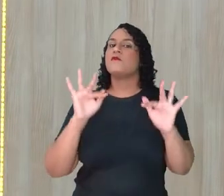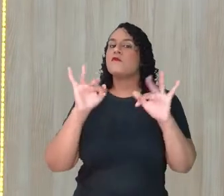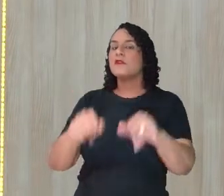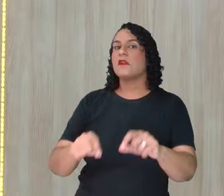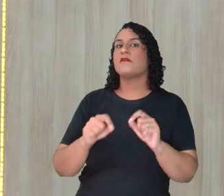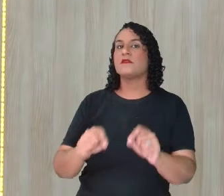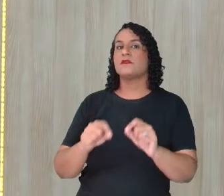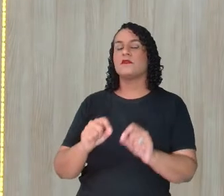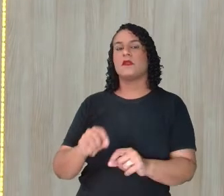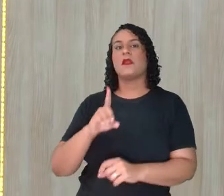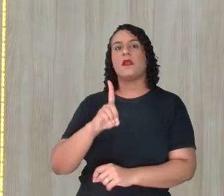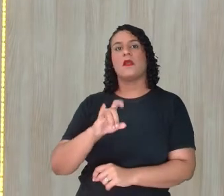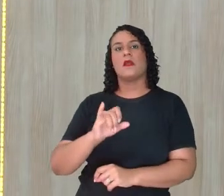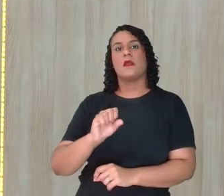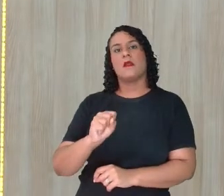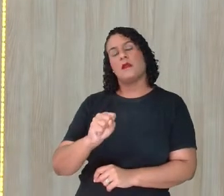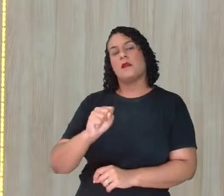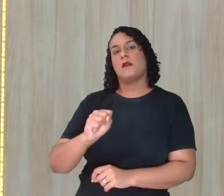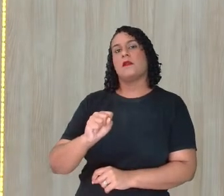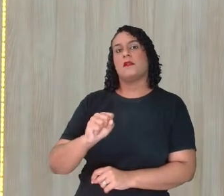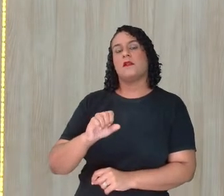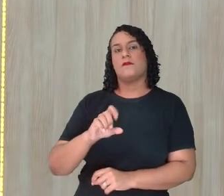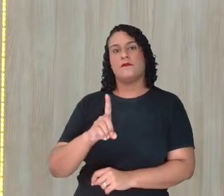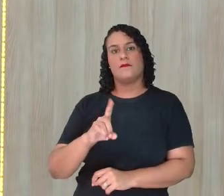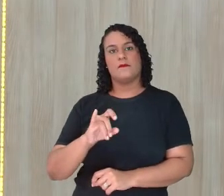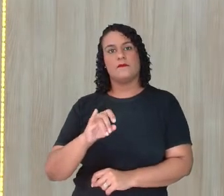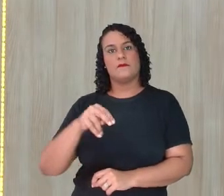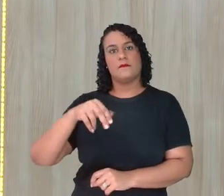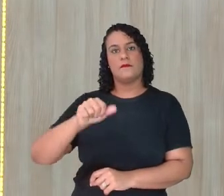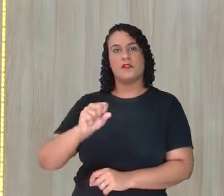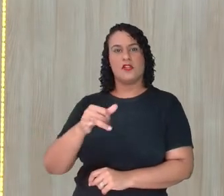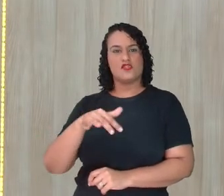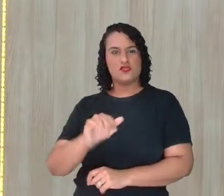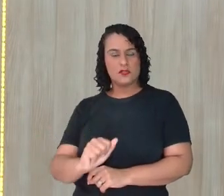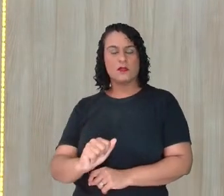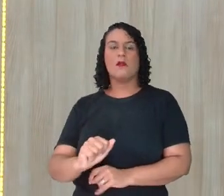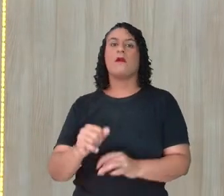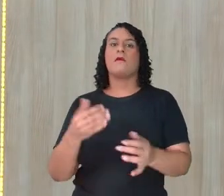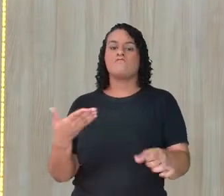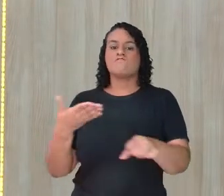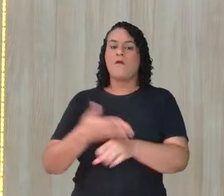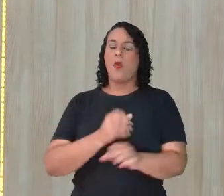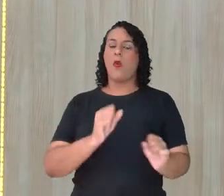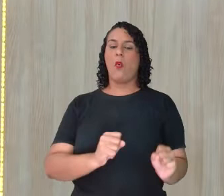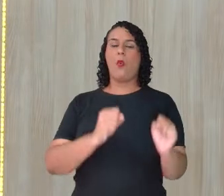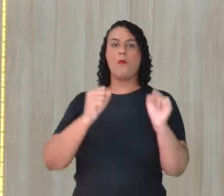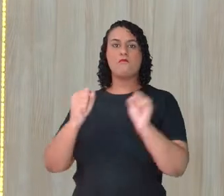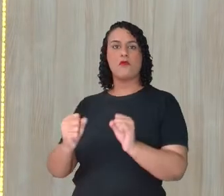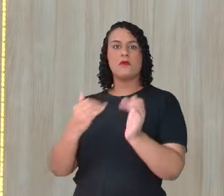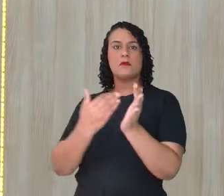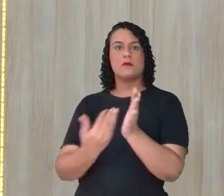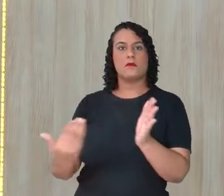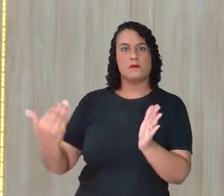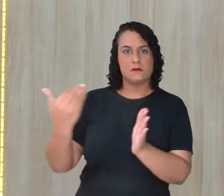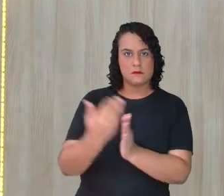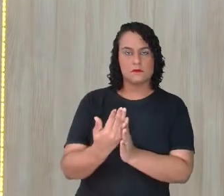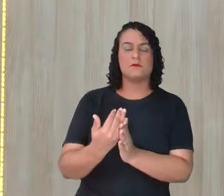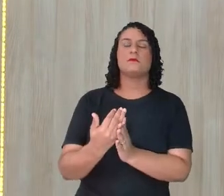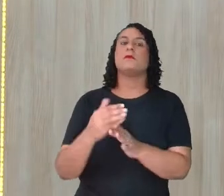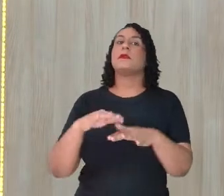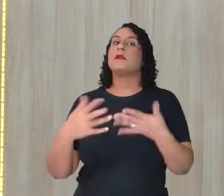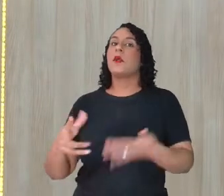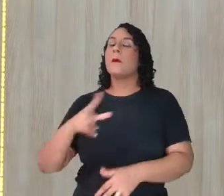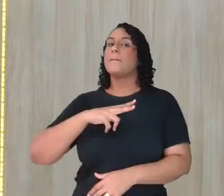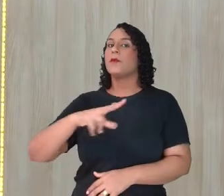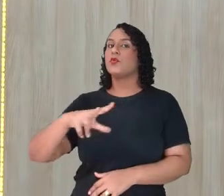de Avis chegando ali ao poder, e Portugal, que na época era um condado, né, o condado de Portucalia, ou